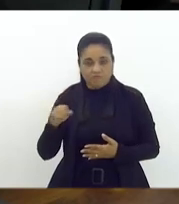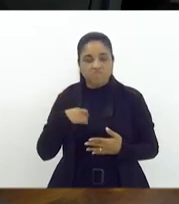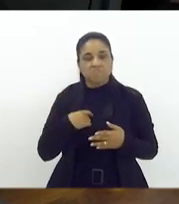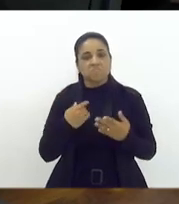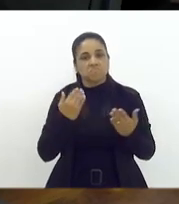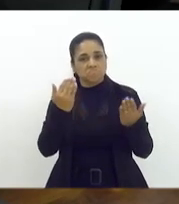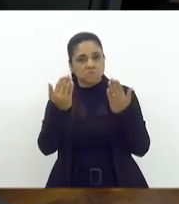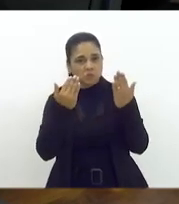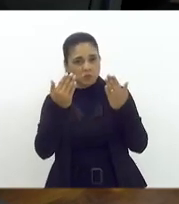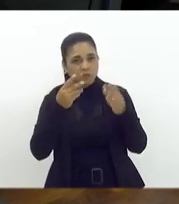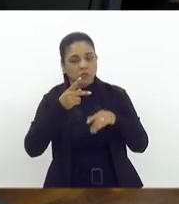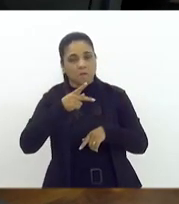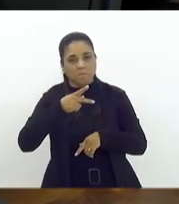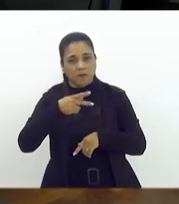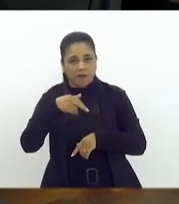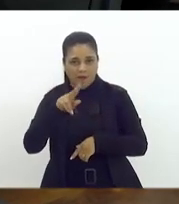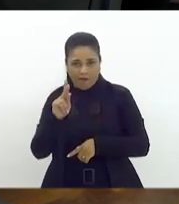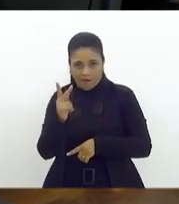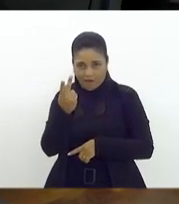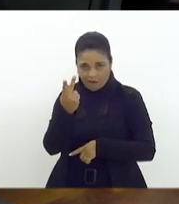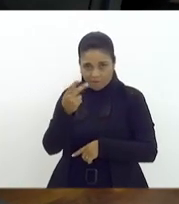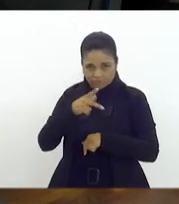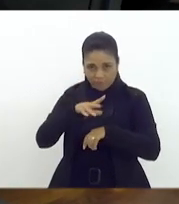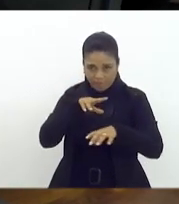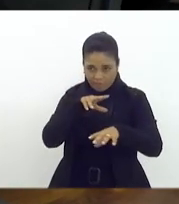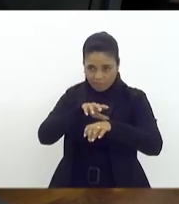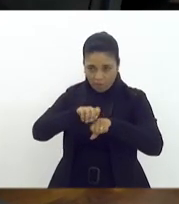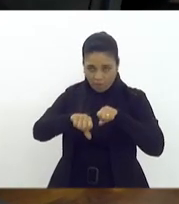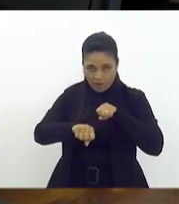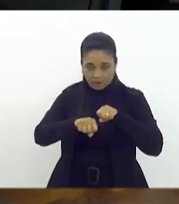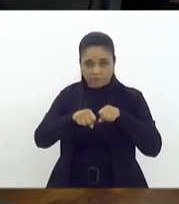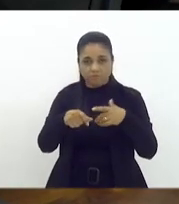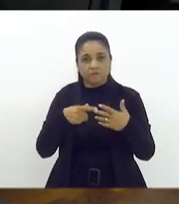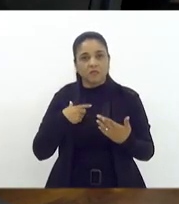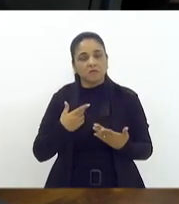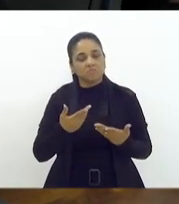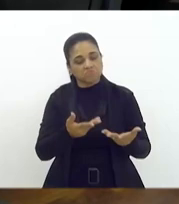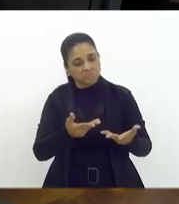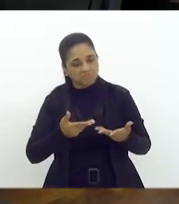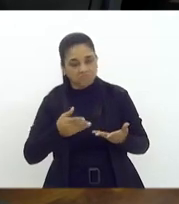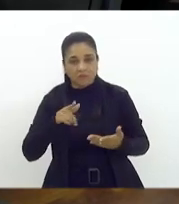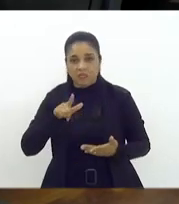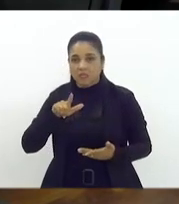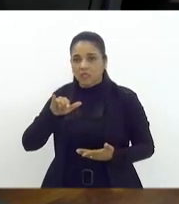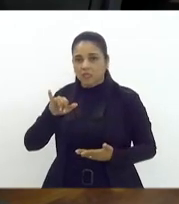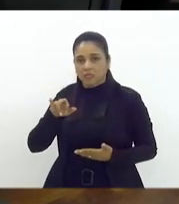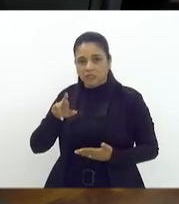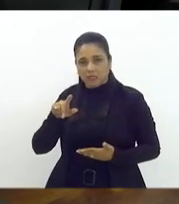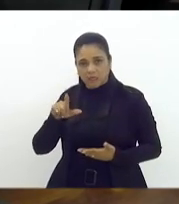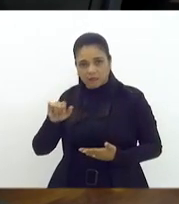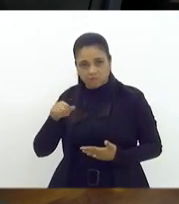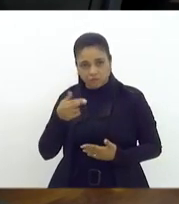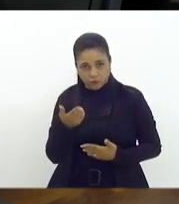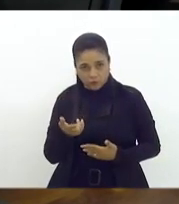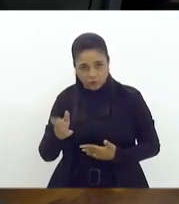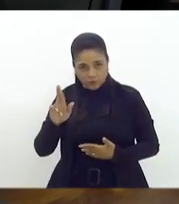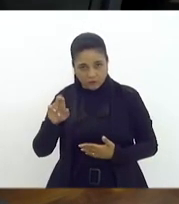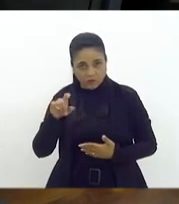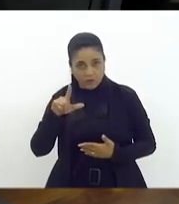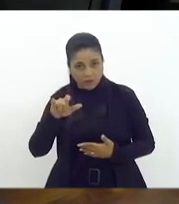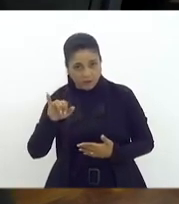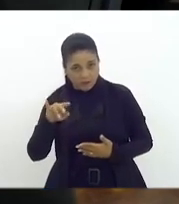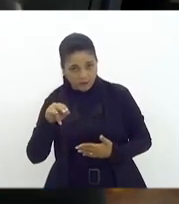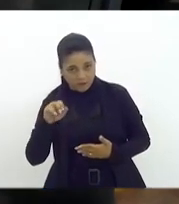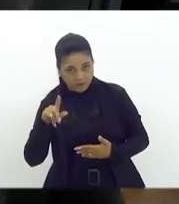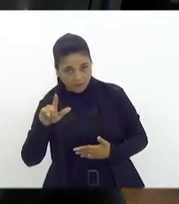agradecendo antecipadamente à disposição da doutora Lilian e está conosco CPI que foi